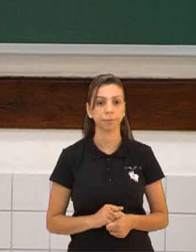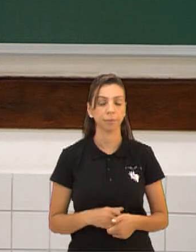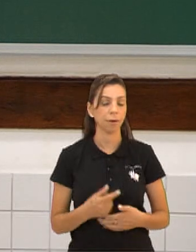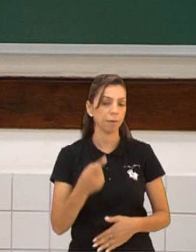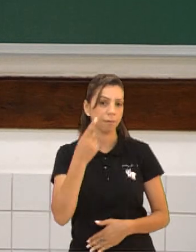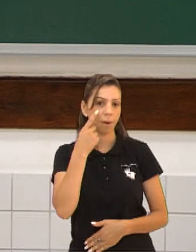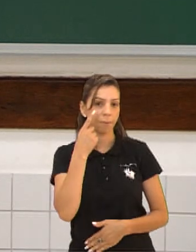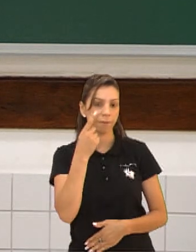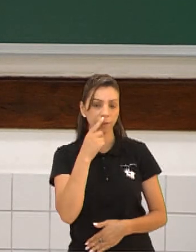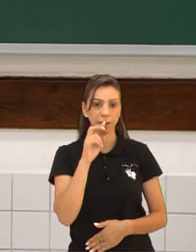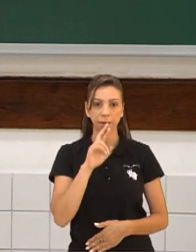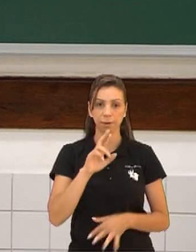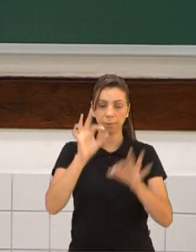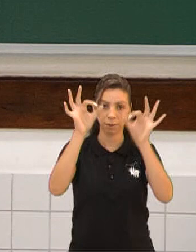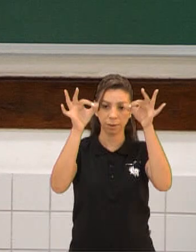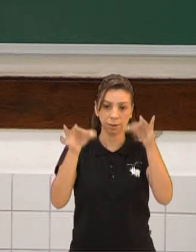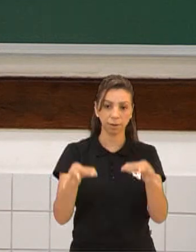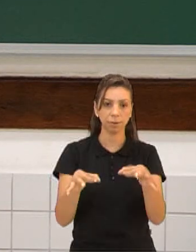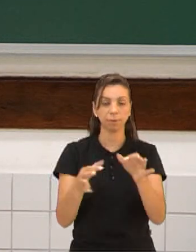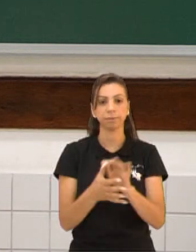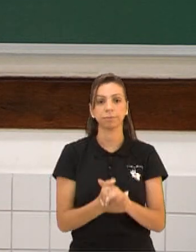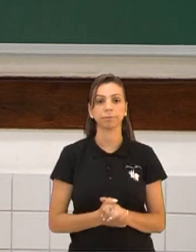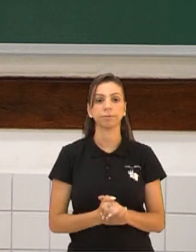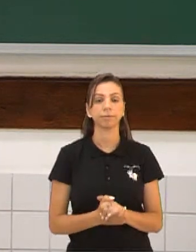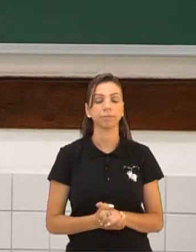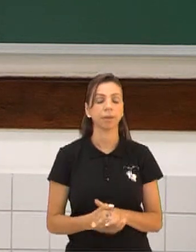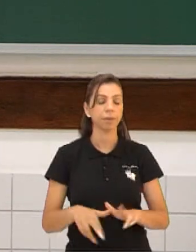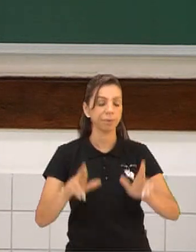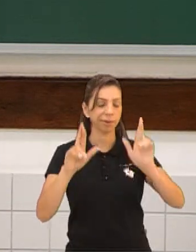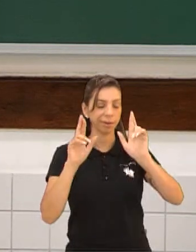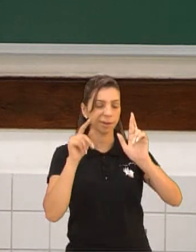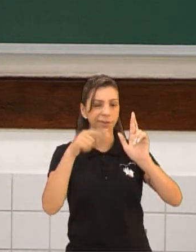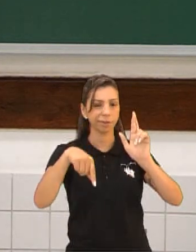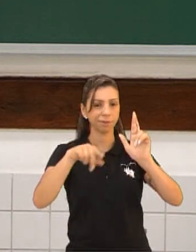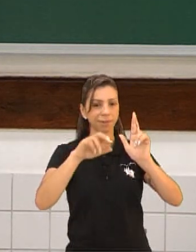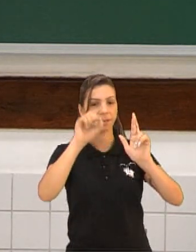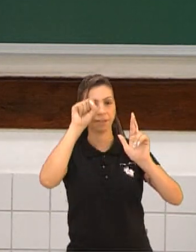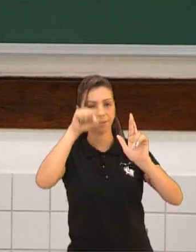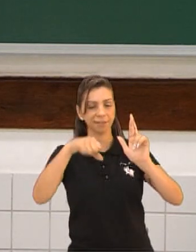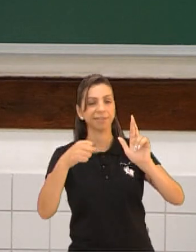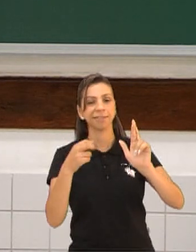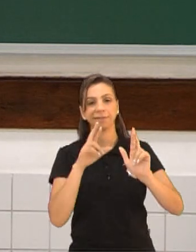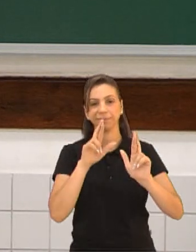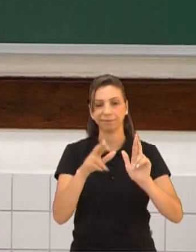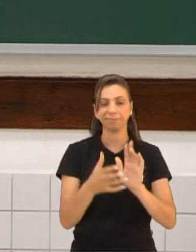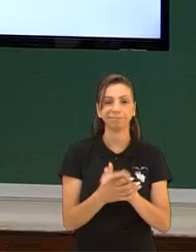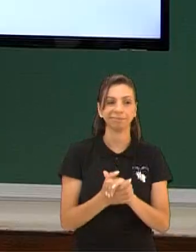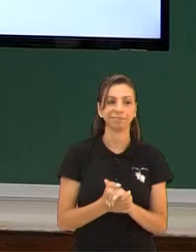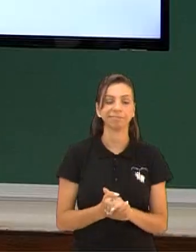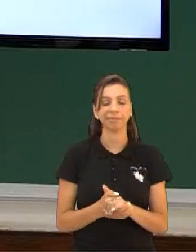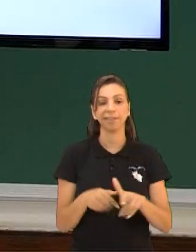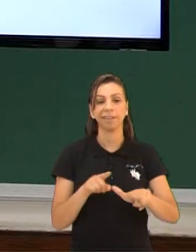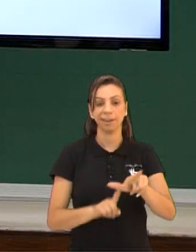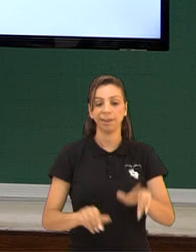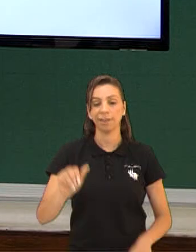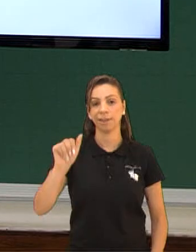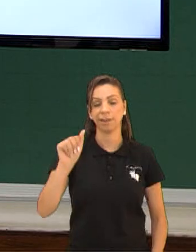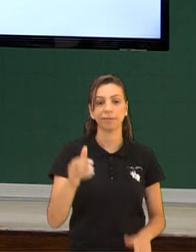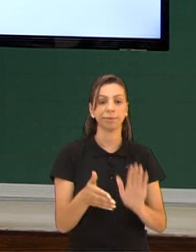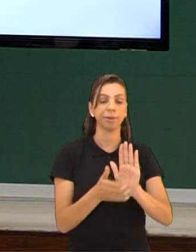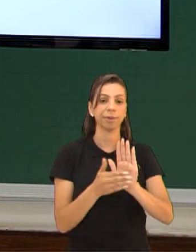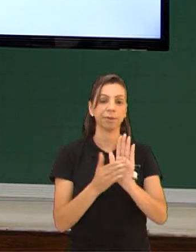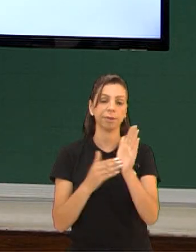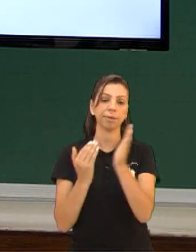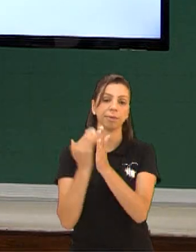Vamos ver então, estudante, qual foi a resposta que você marcou? Tenho certeza que você acertou. Vamos ver? Letra A. Propõe a superação